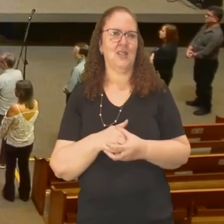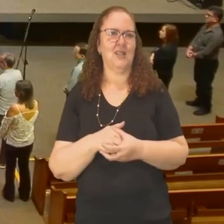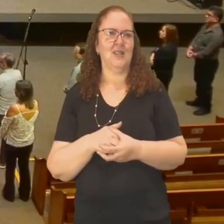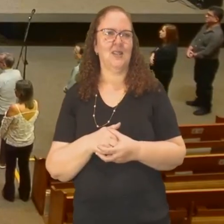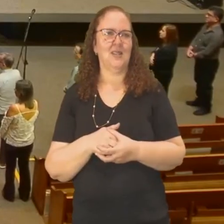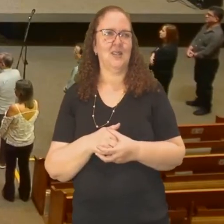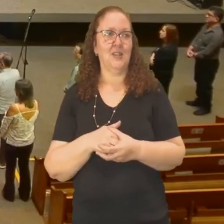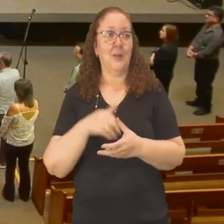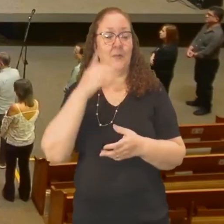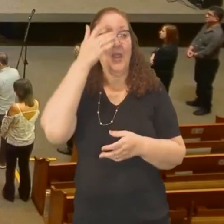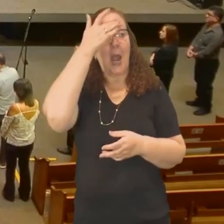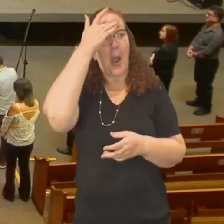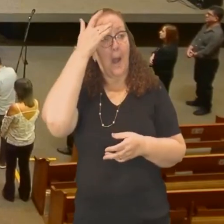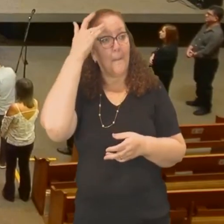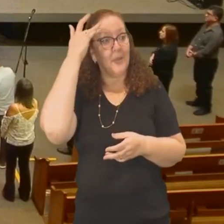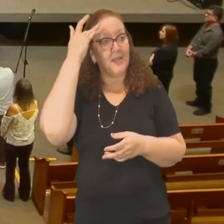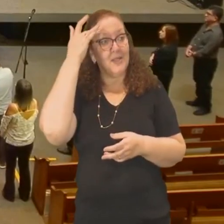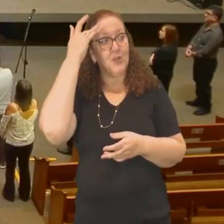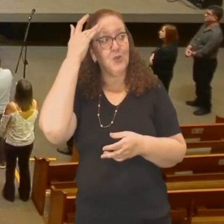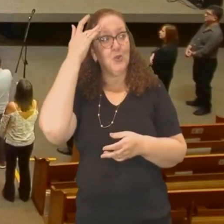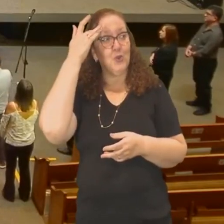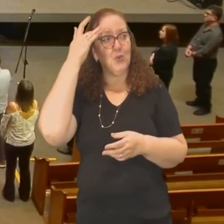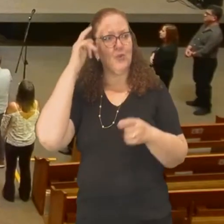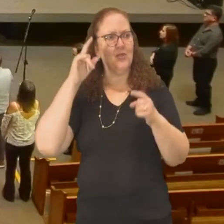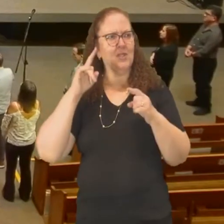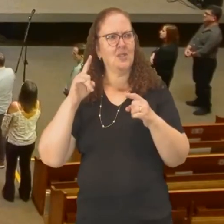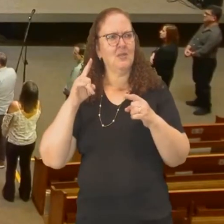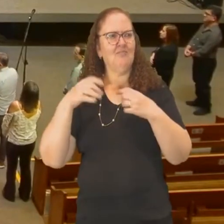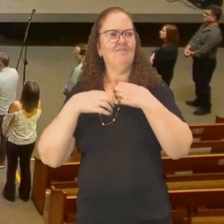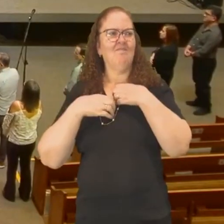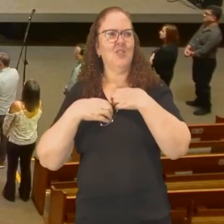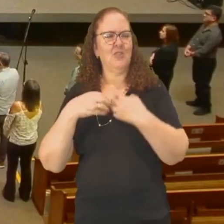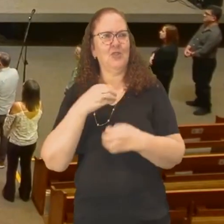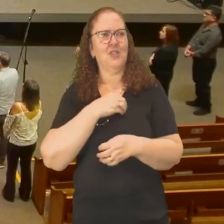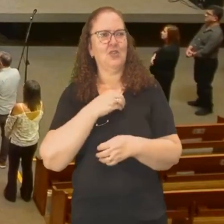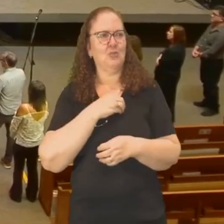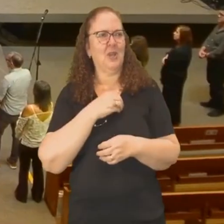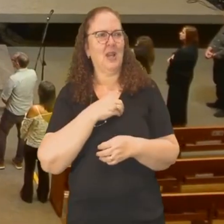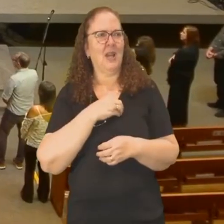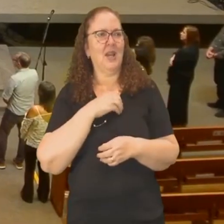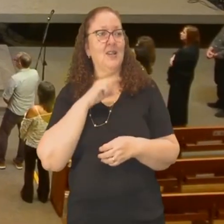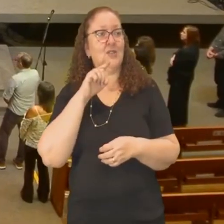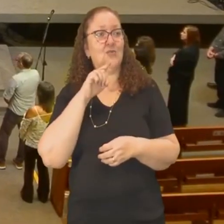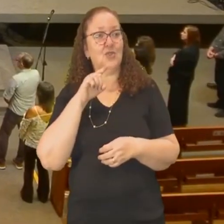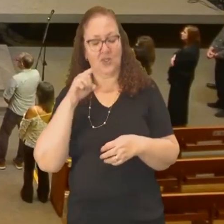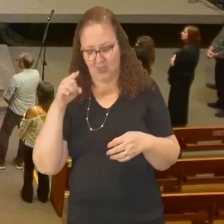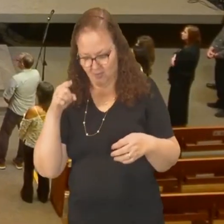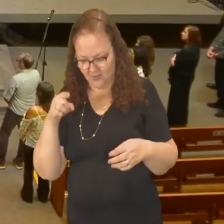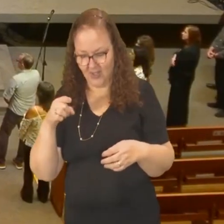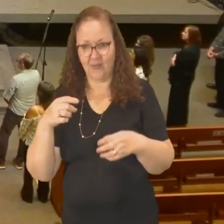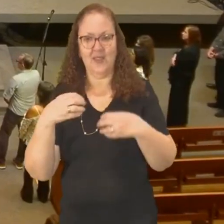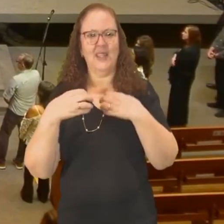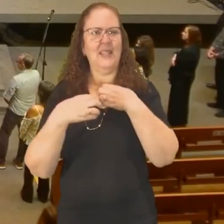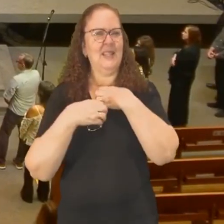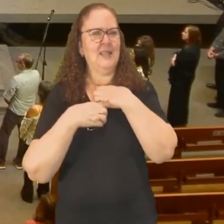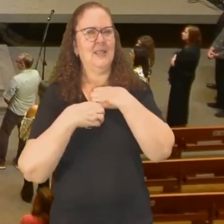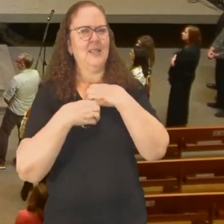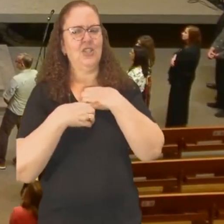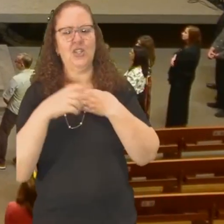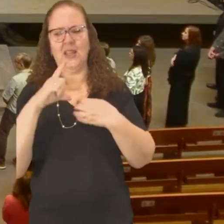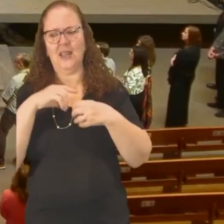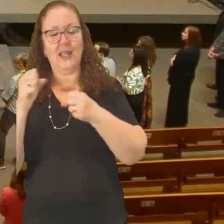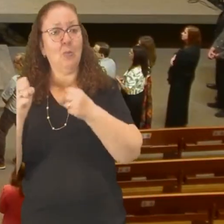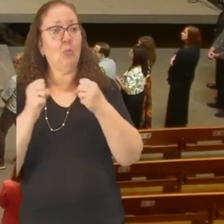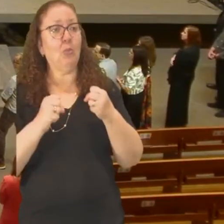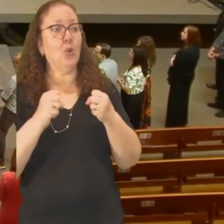Há pessoas que estão acorrentadas por alguns pecados, e você não vai se libertar por si mesmo. Há poder no